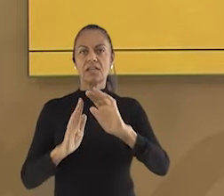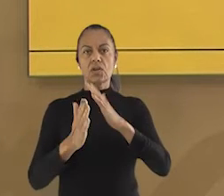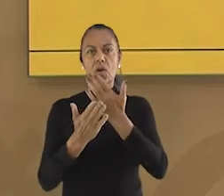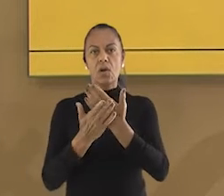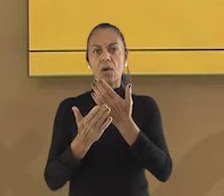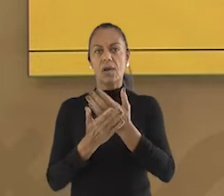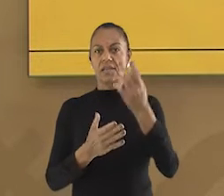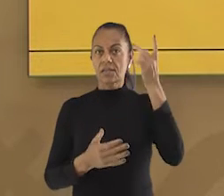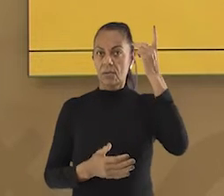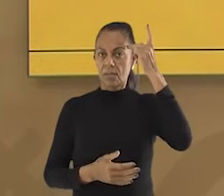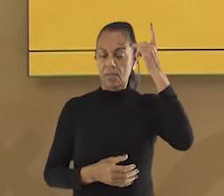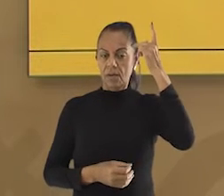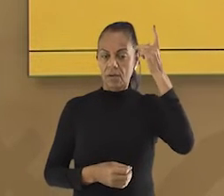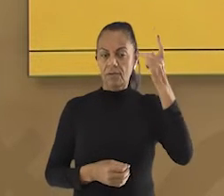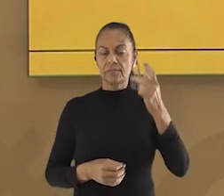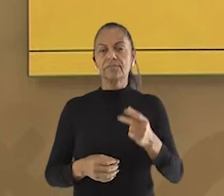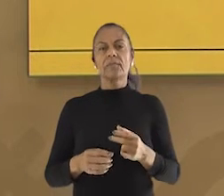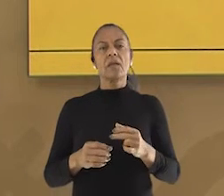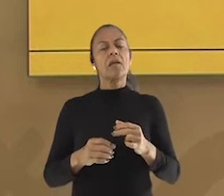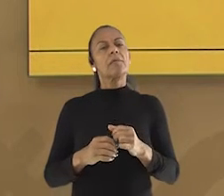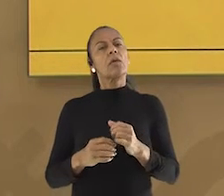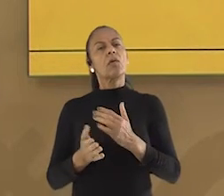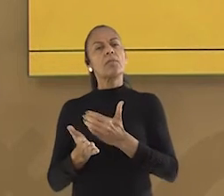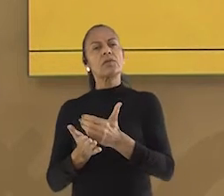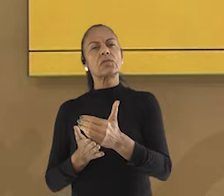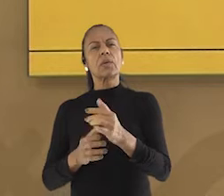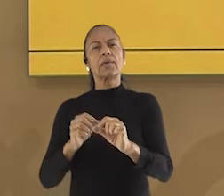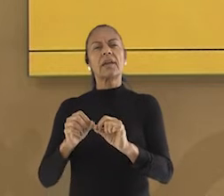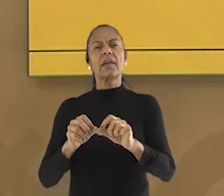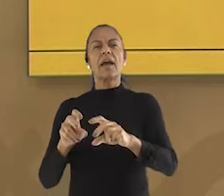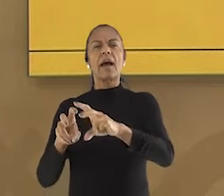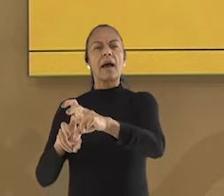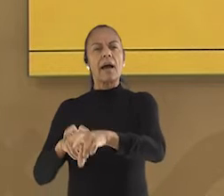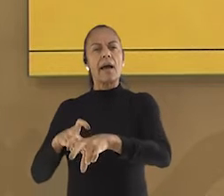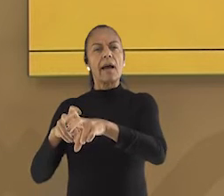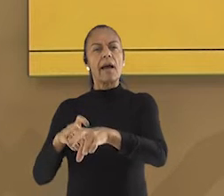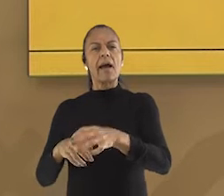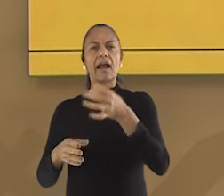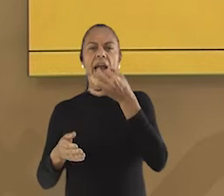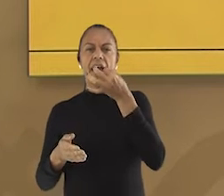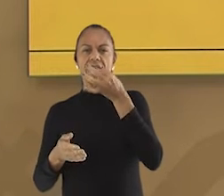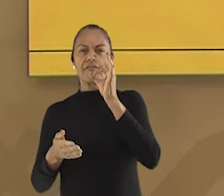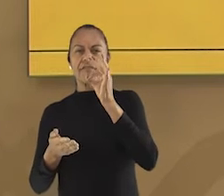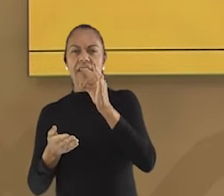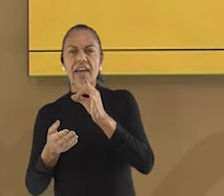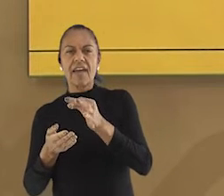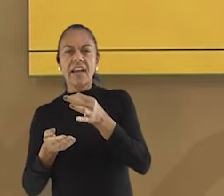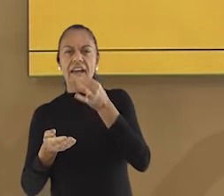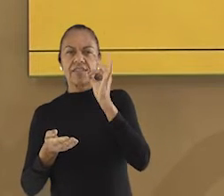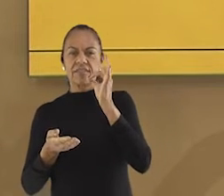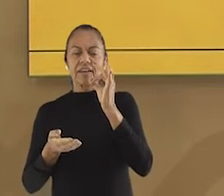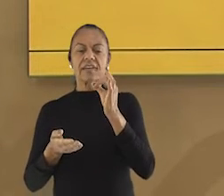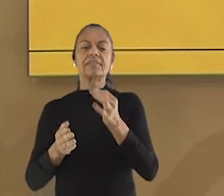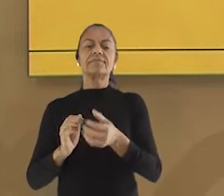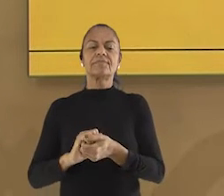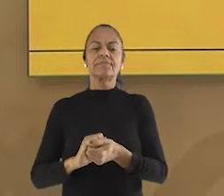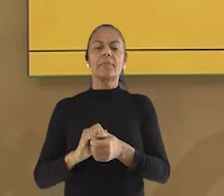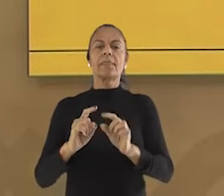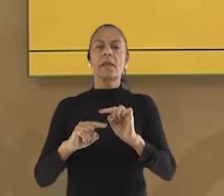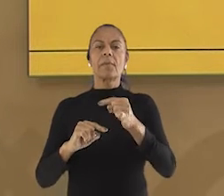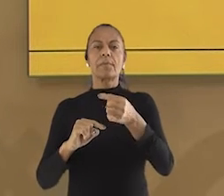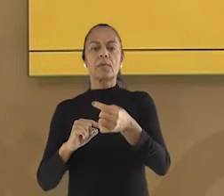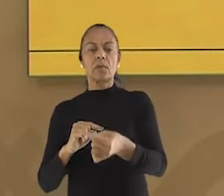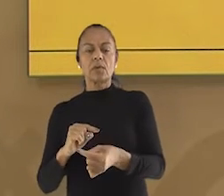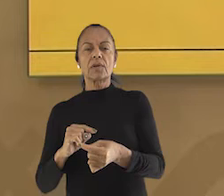local atraiu mais pessoas, pelo comércio de café e por ser rota para seguir do litoral para o interior do